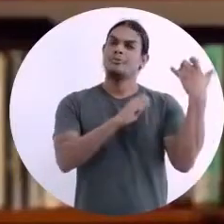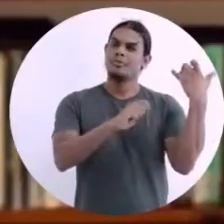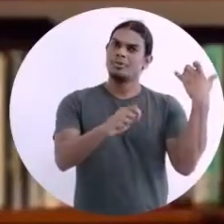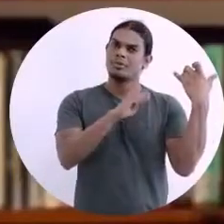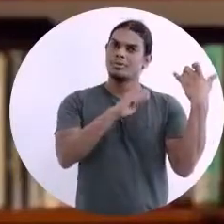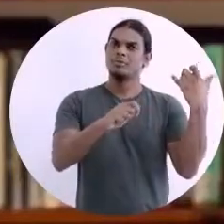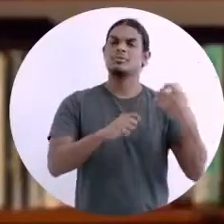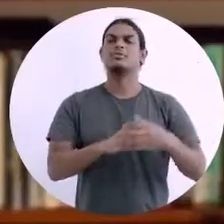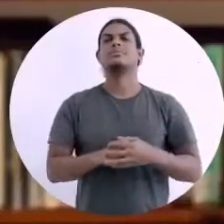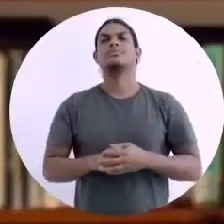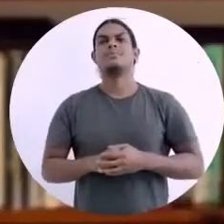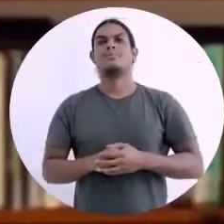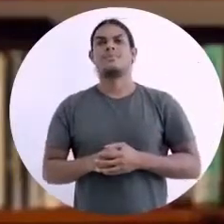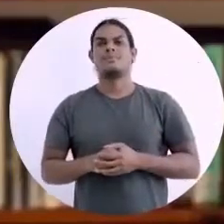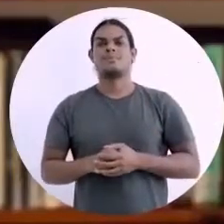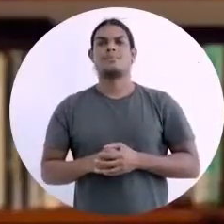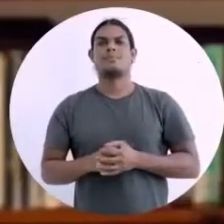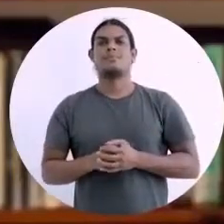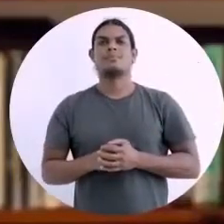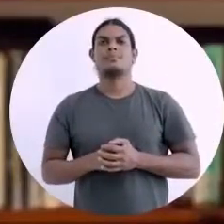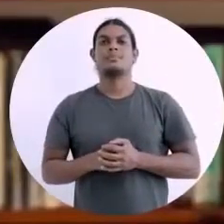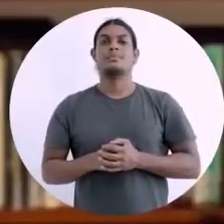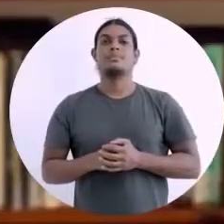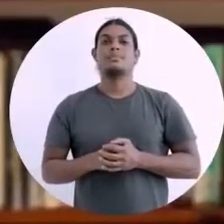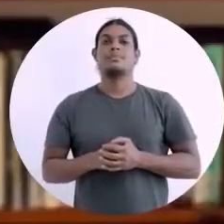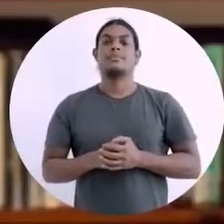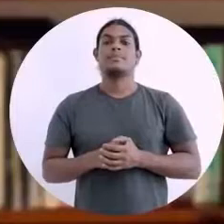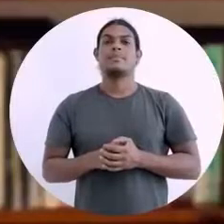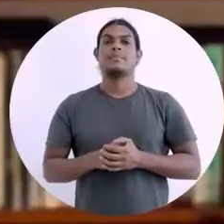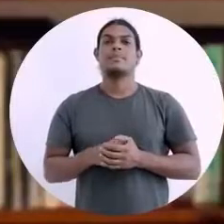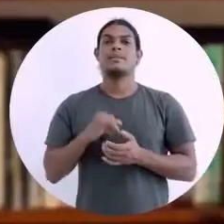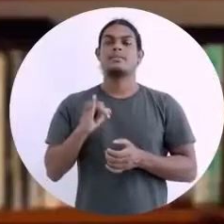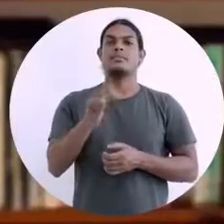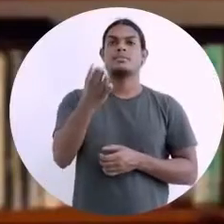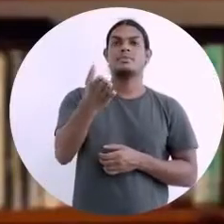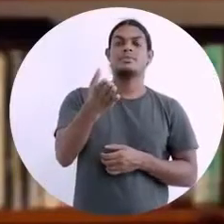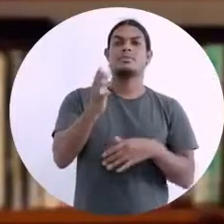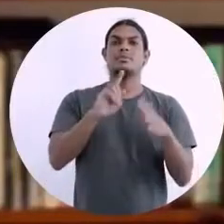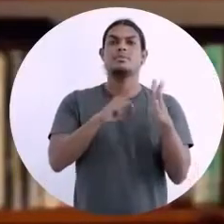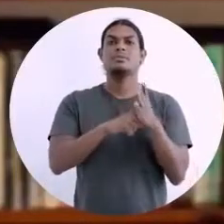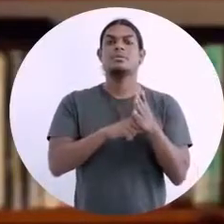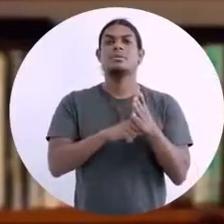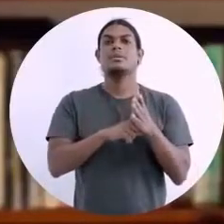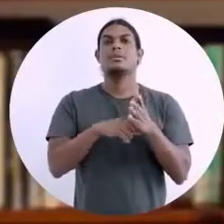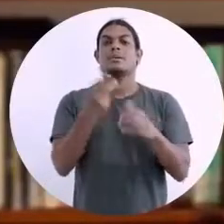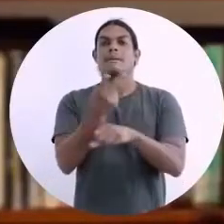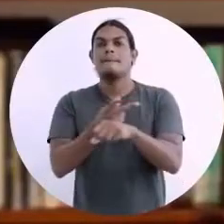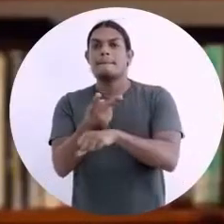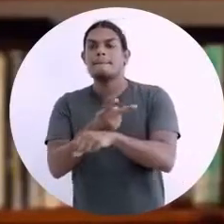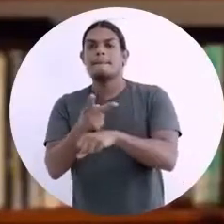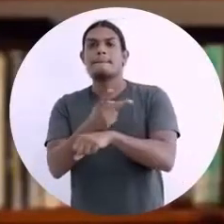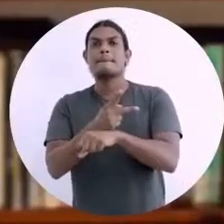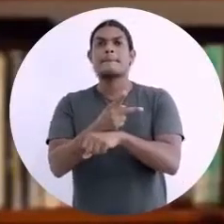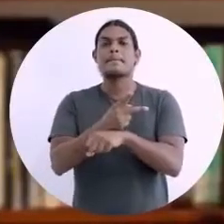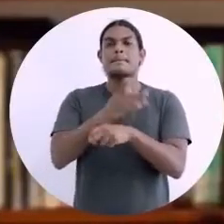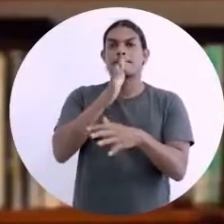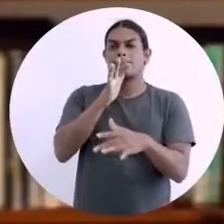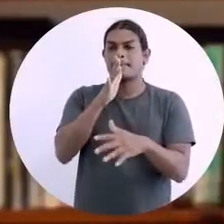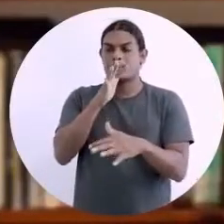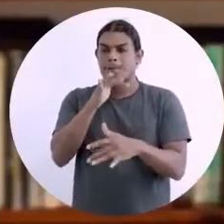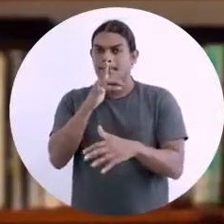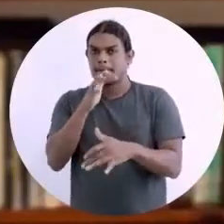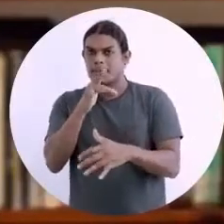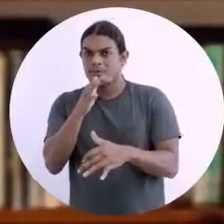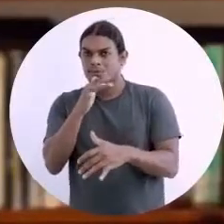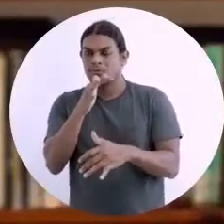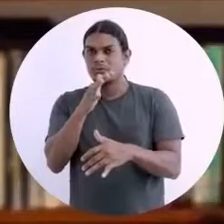o assunto violino. Se vocês procurarem, por exemplo, instrumentos de sopro, que na CDD eles chamam